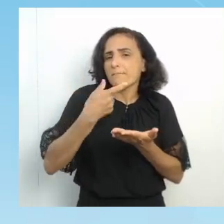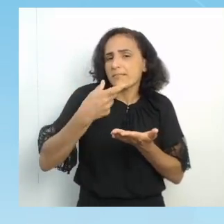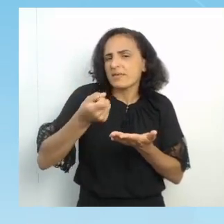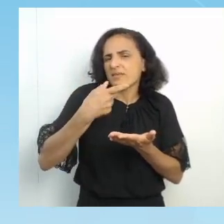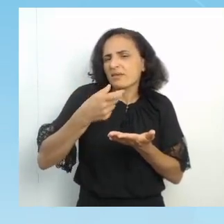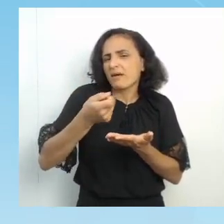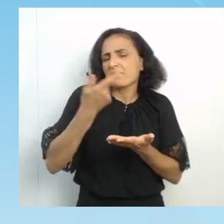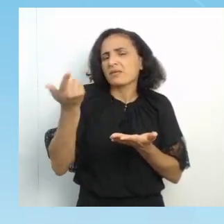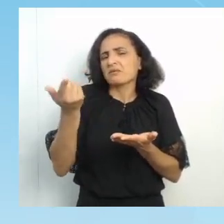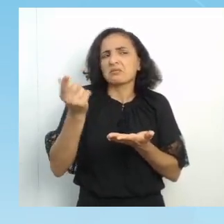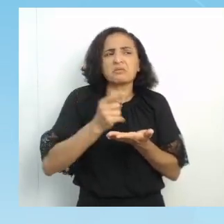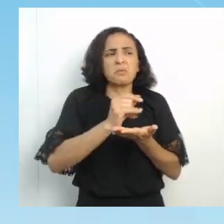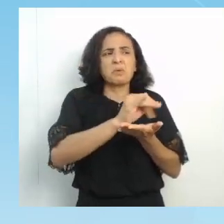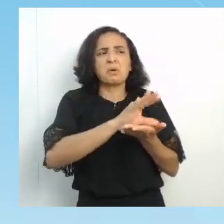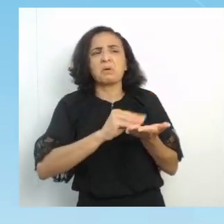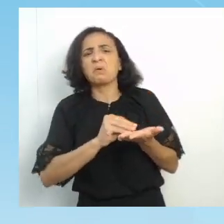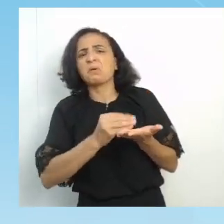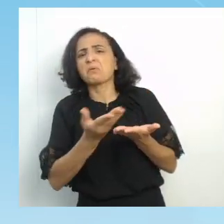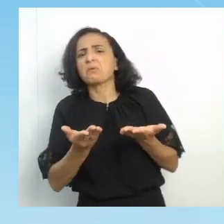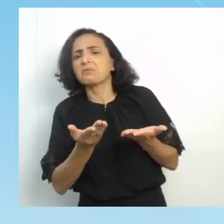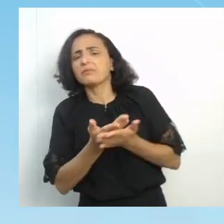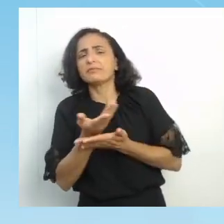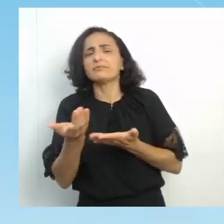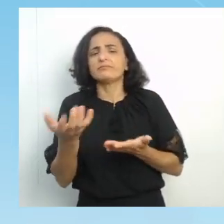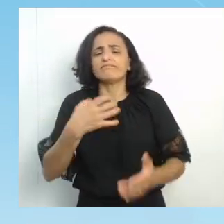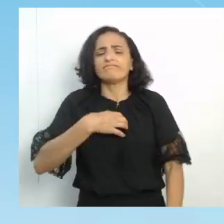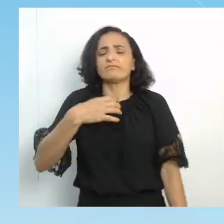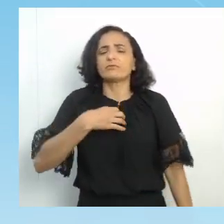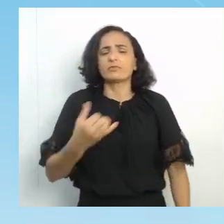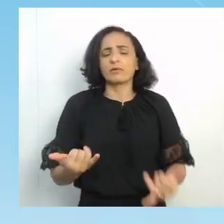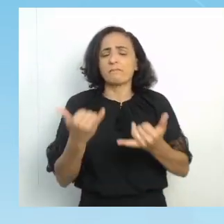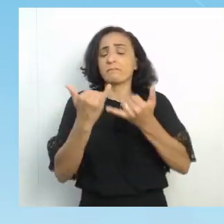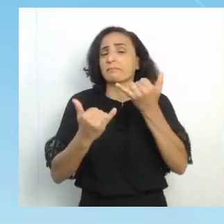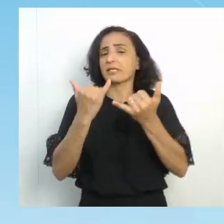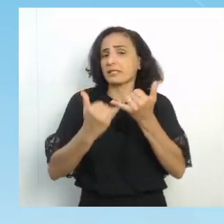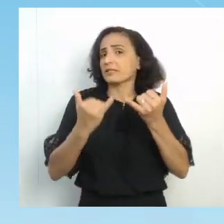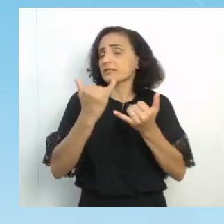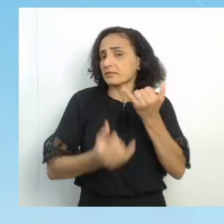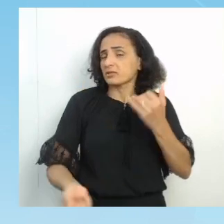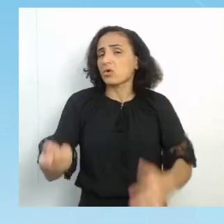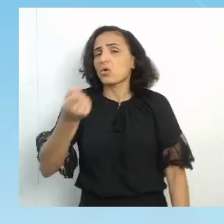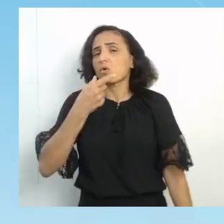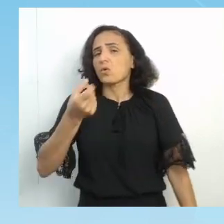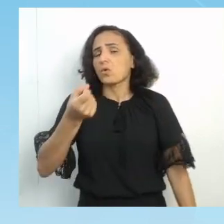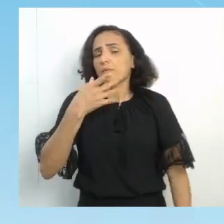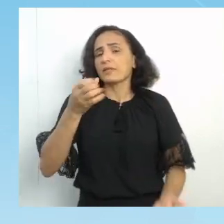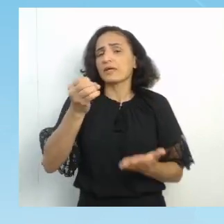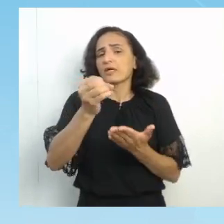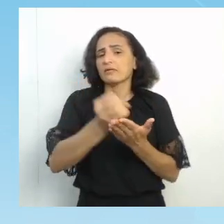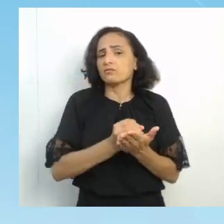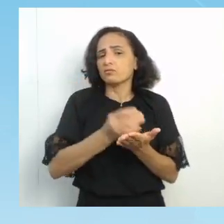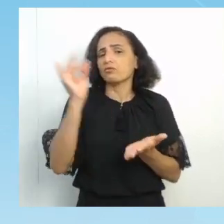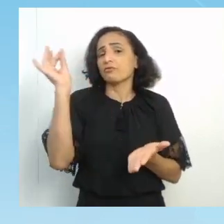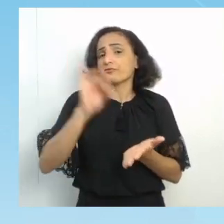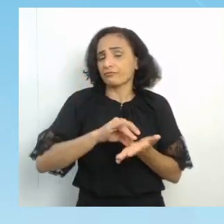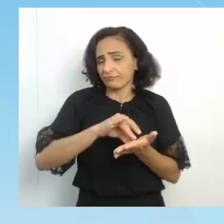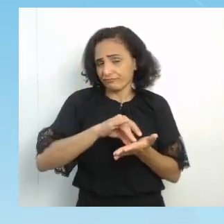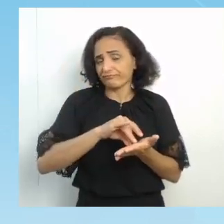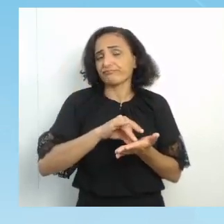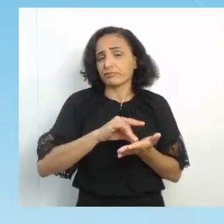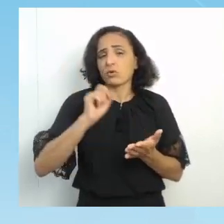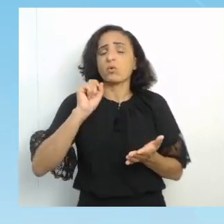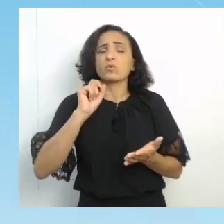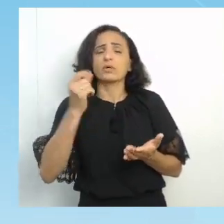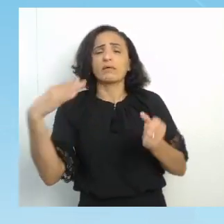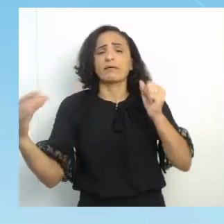irão apresentar um princípio ativo idêntico a um medicamento de referência, o que é assegurado